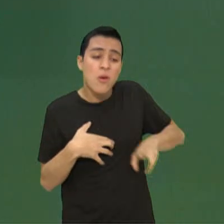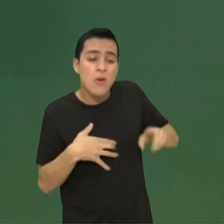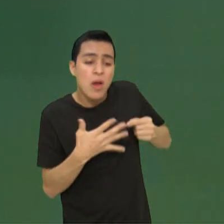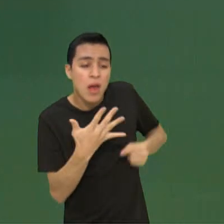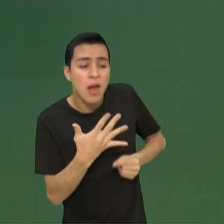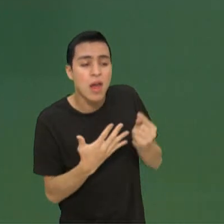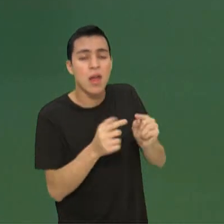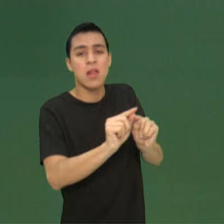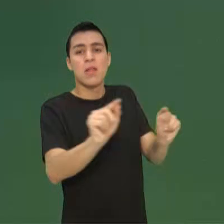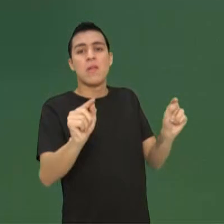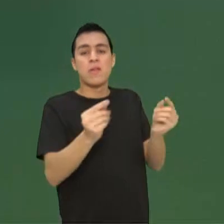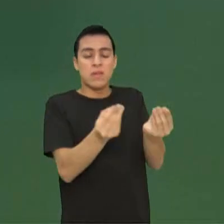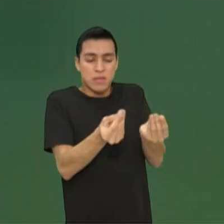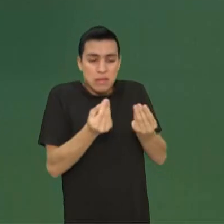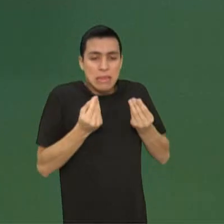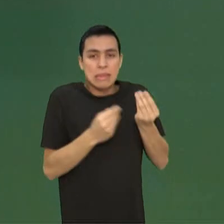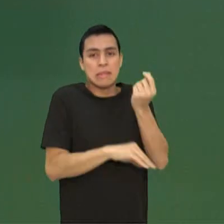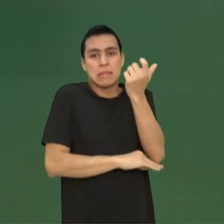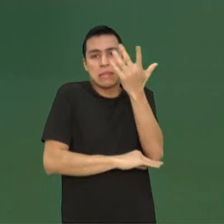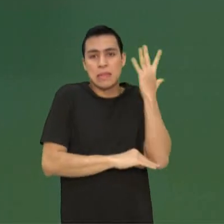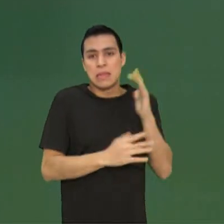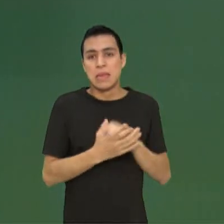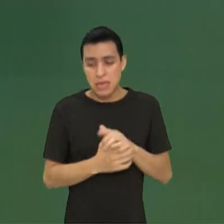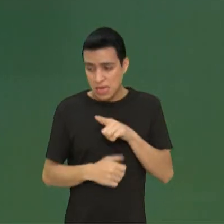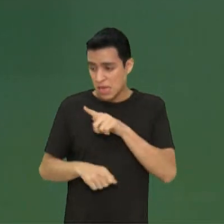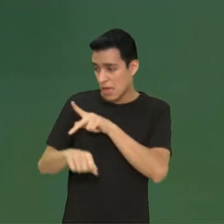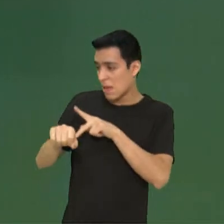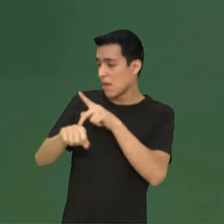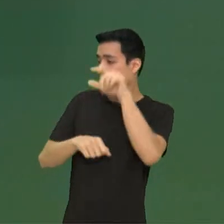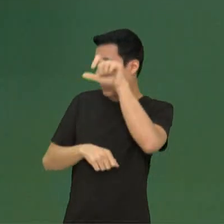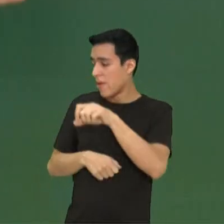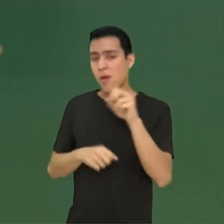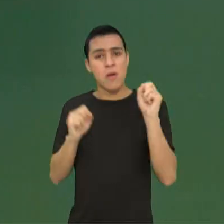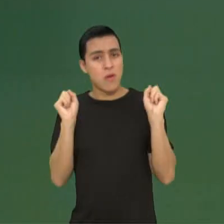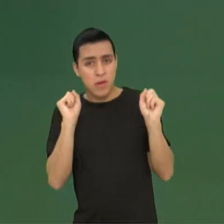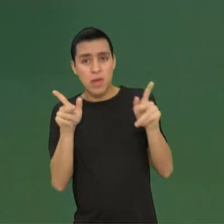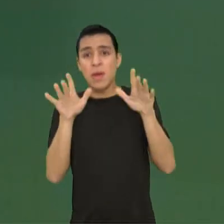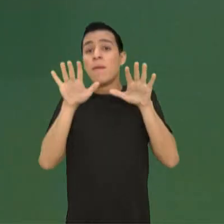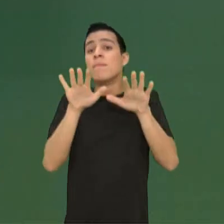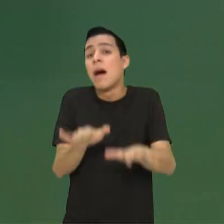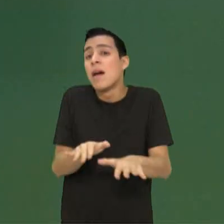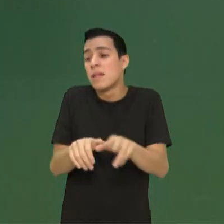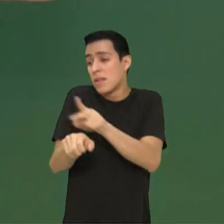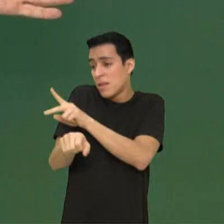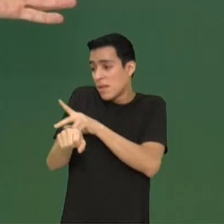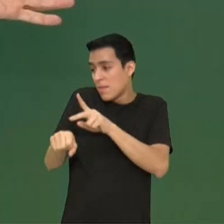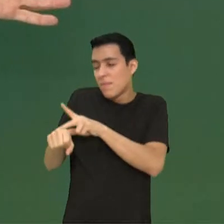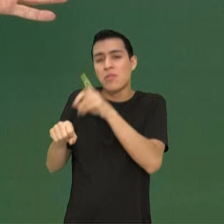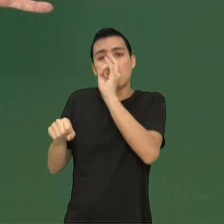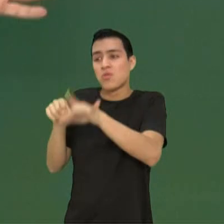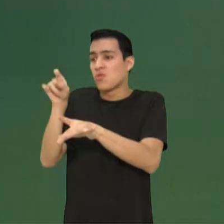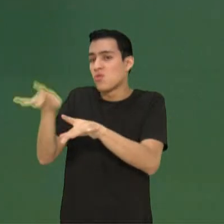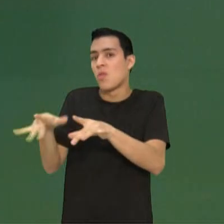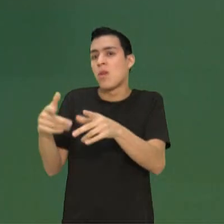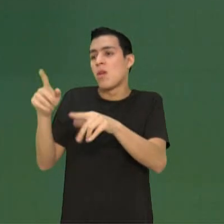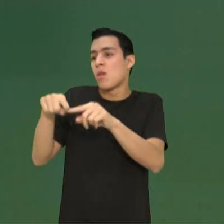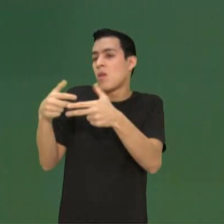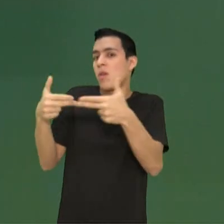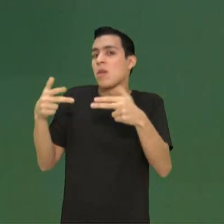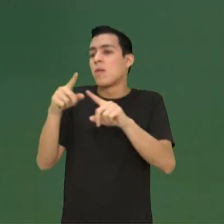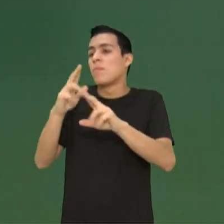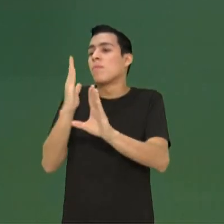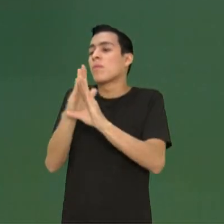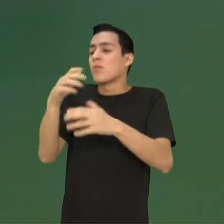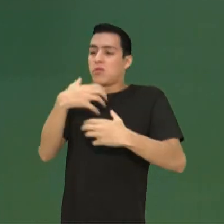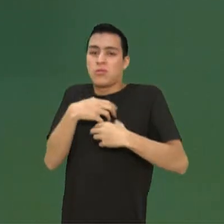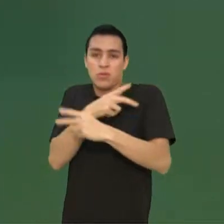recursos da natureza. Tem países piores? Tem, mas tem países que sobra recursos por causa do modo que